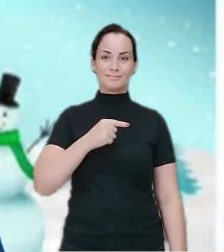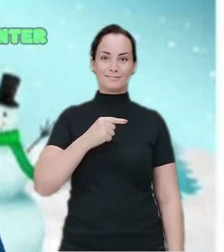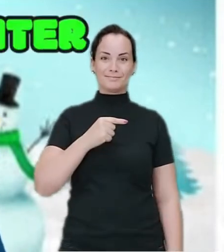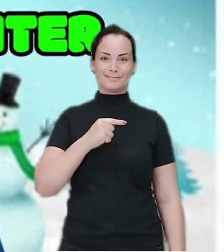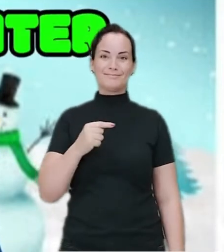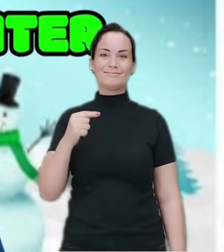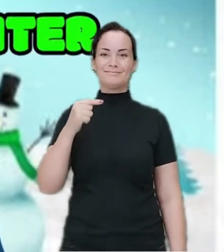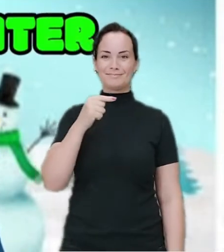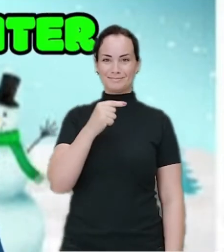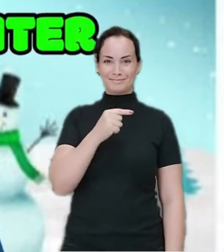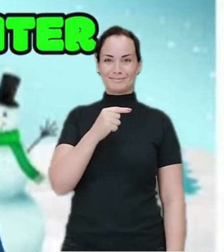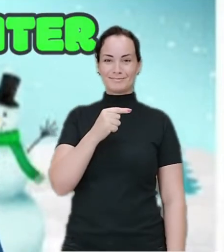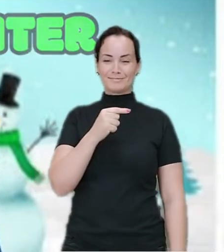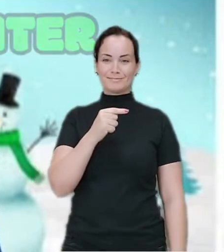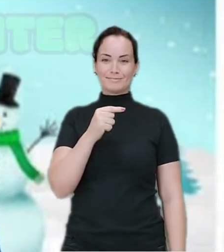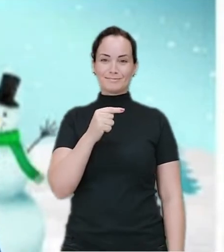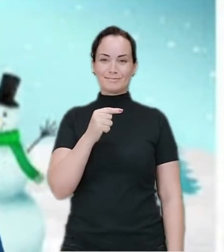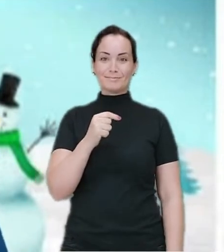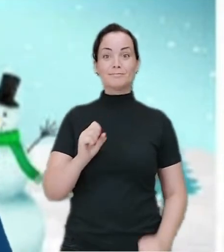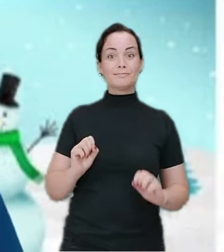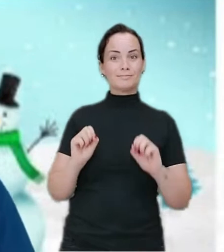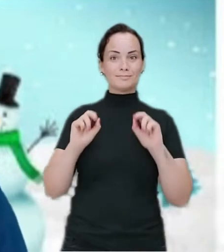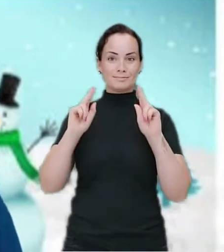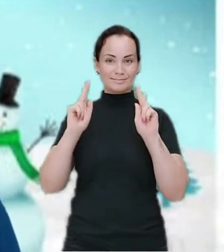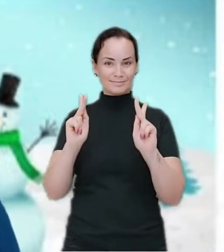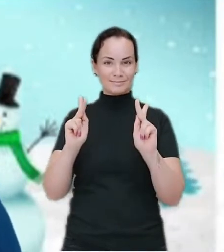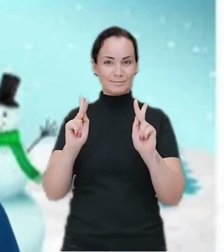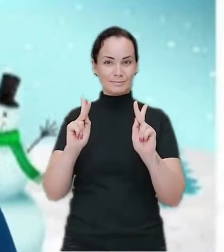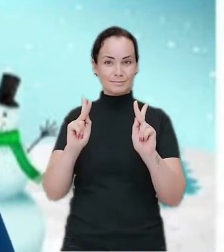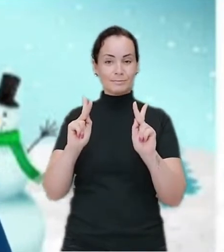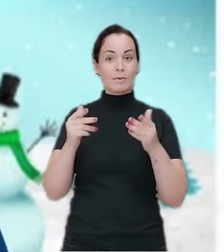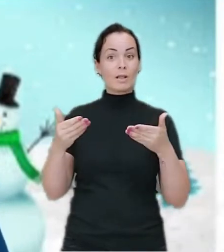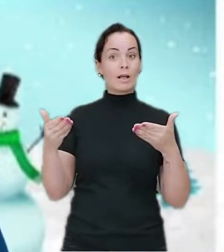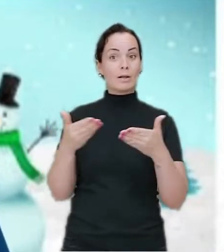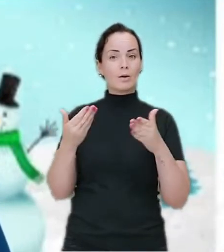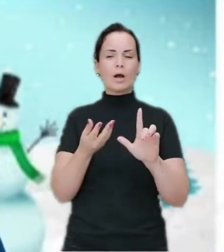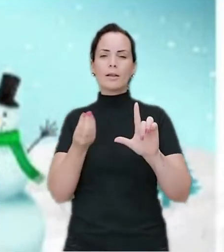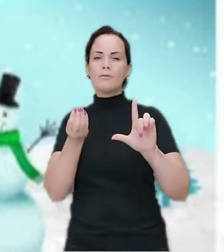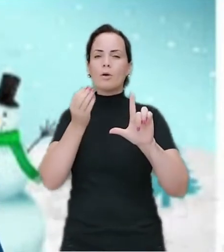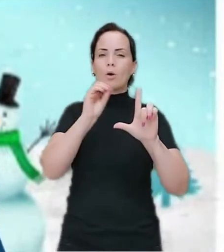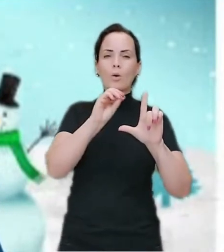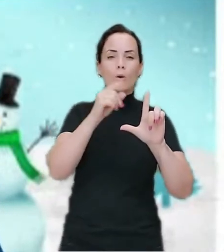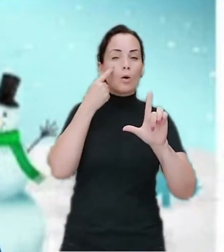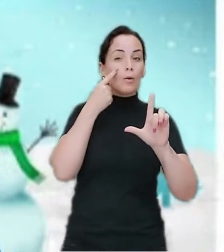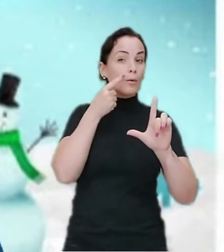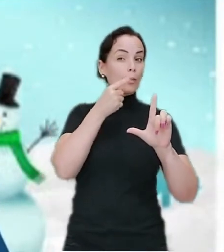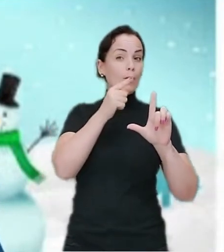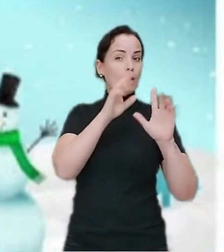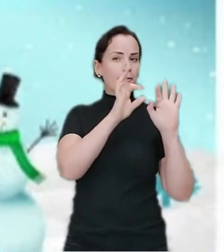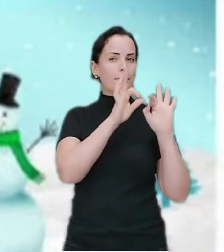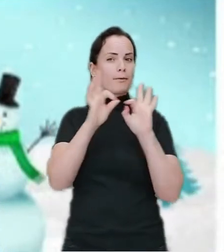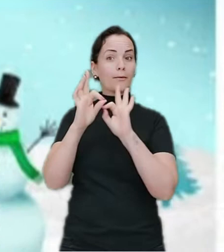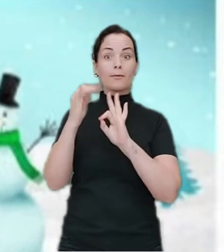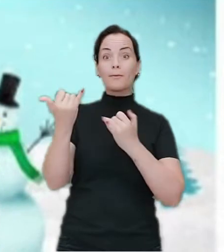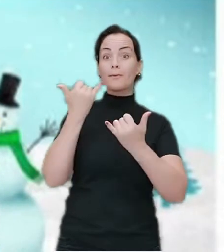autumn, winter, ok? Eu vou colocar agora aqui para vocês verem e vocês que vão me falar